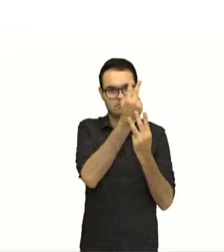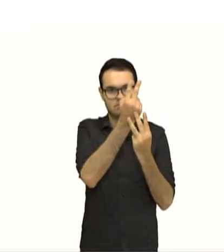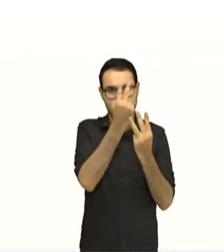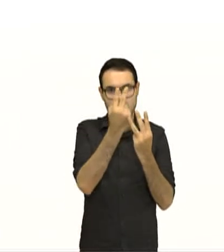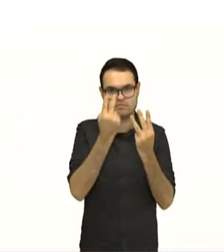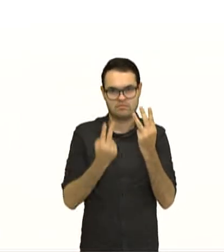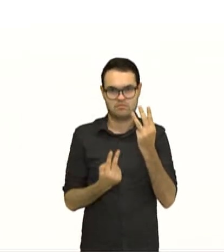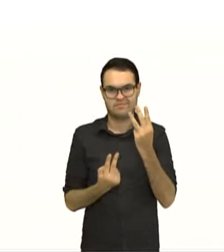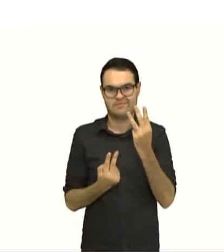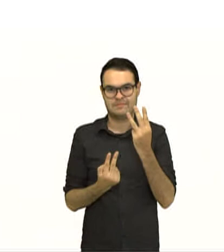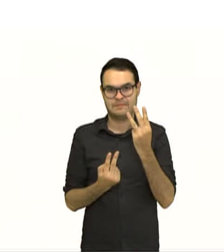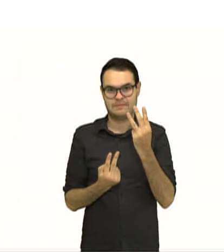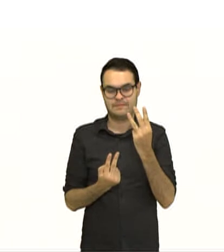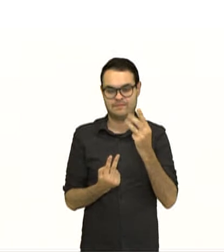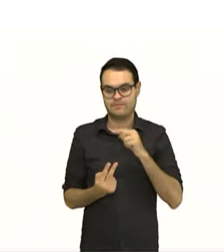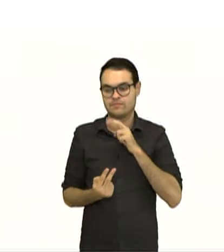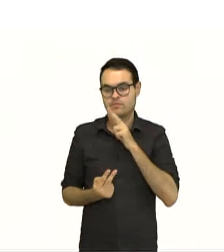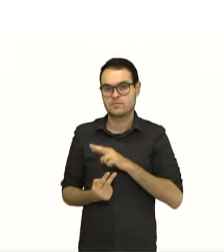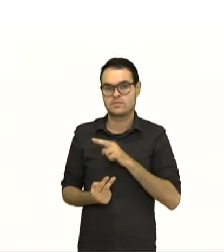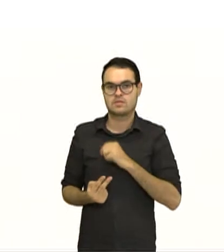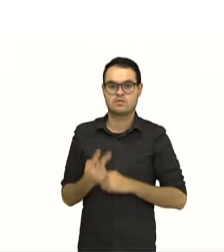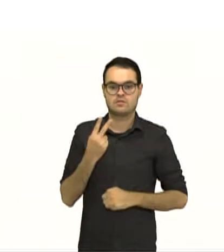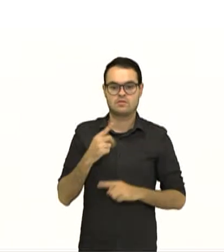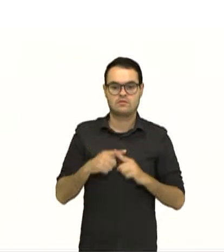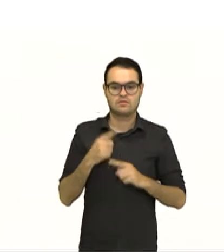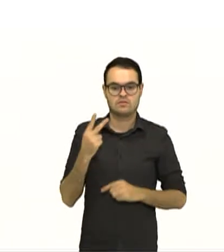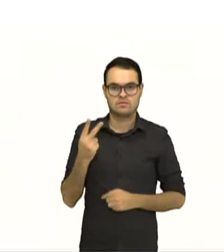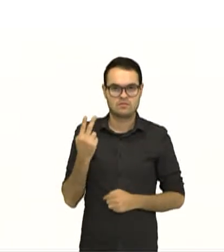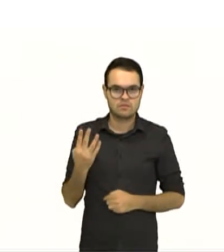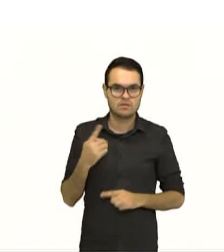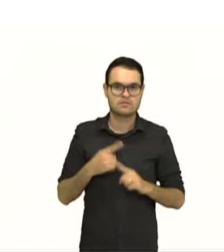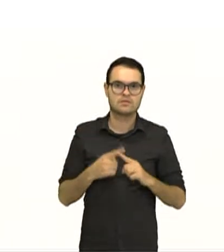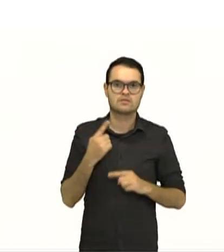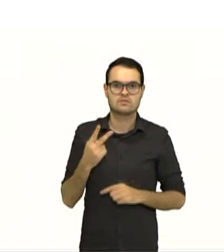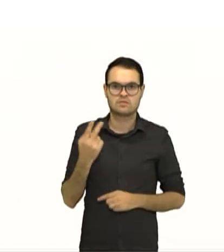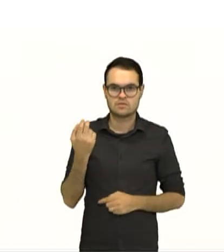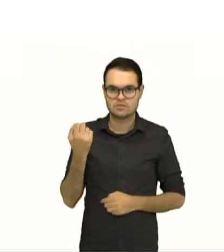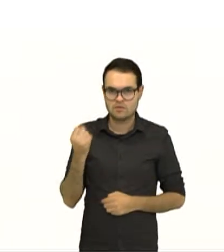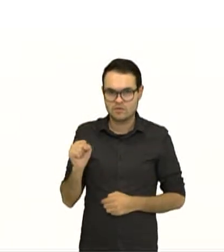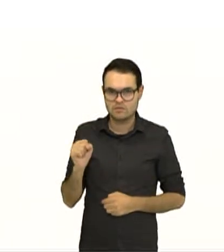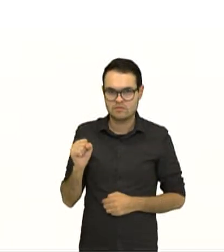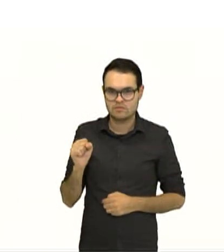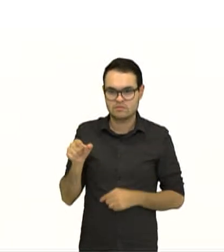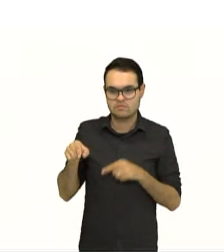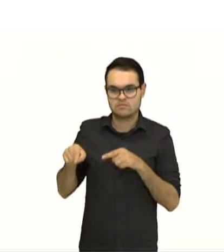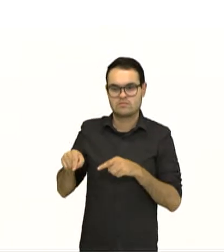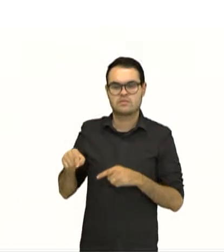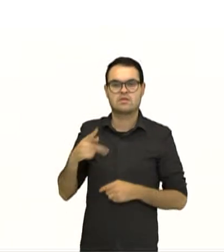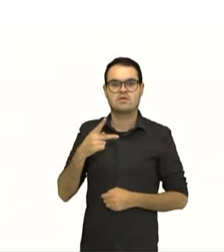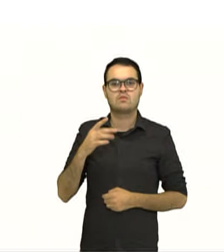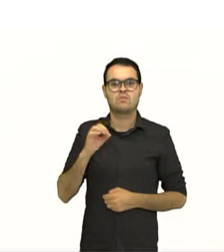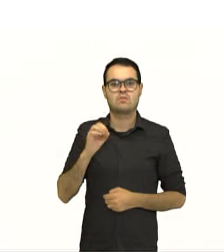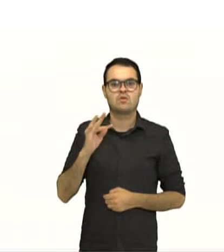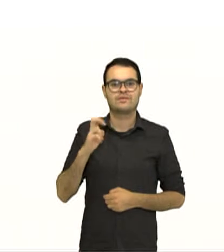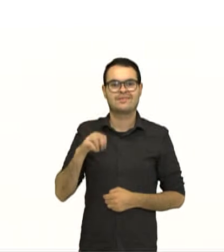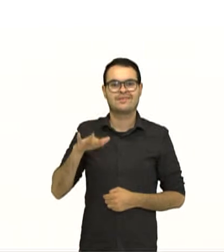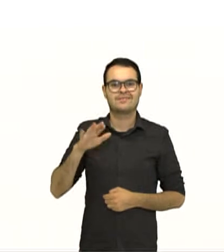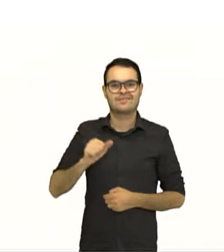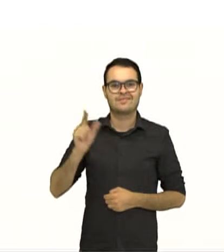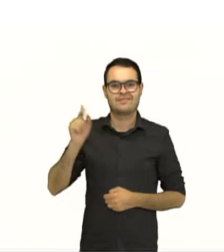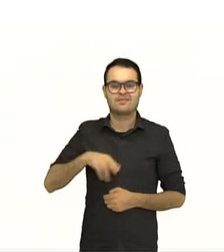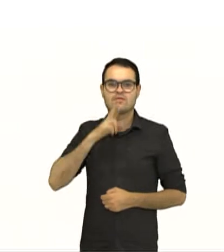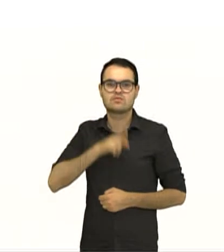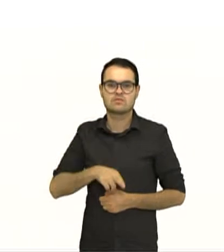o resultado, 2 vezes 2, 4 vezes 2, 8, é a minha potência, que é o resultado dessa